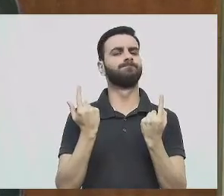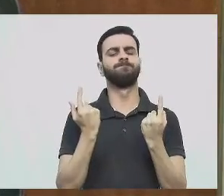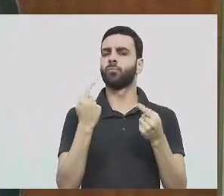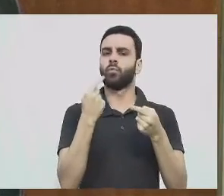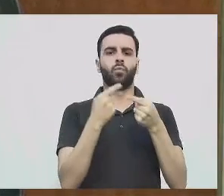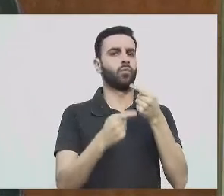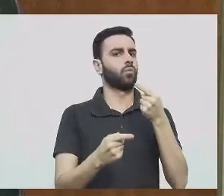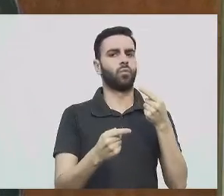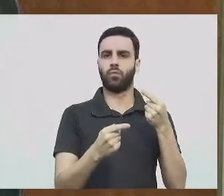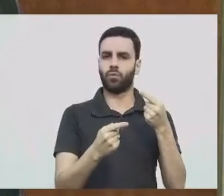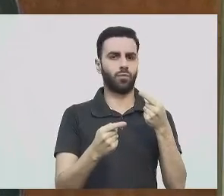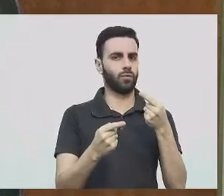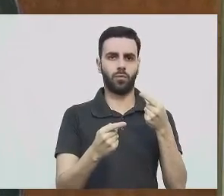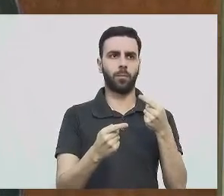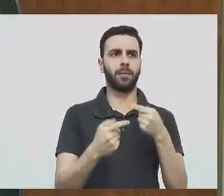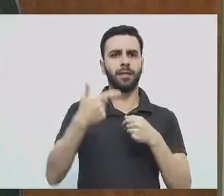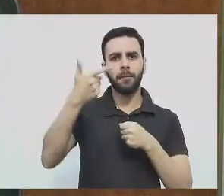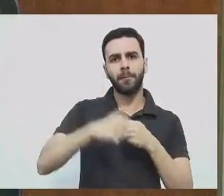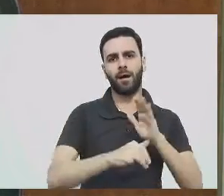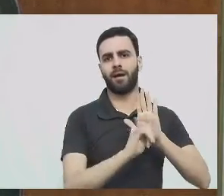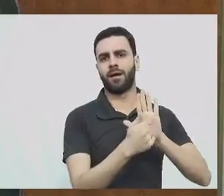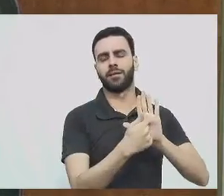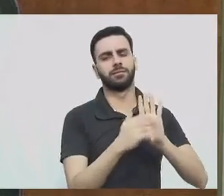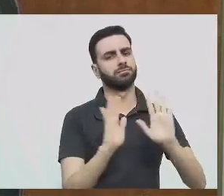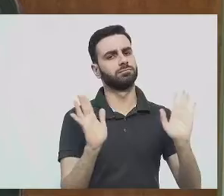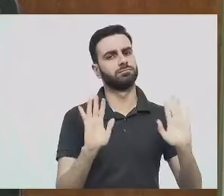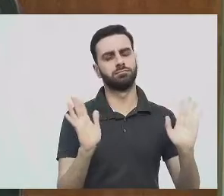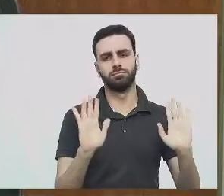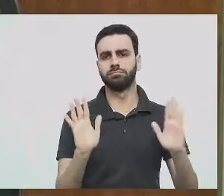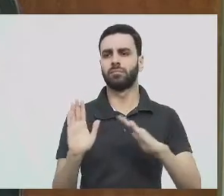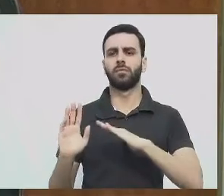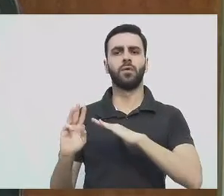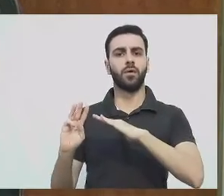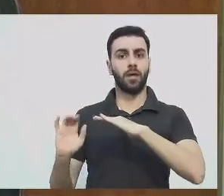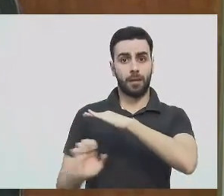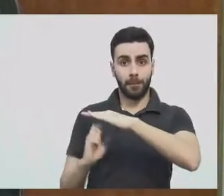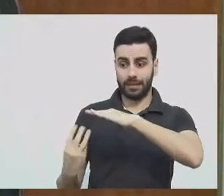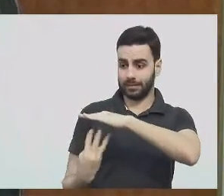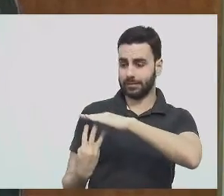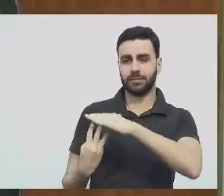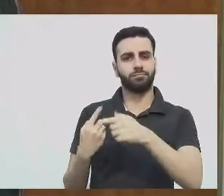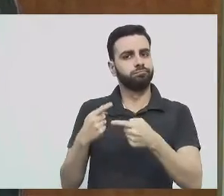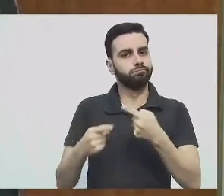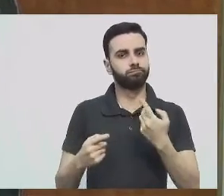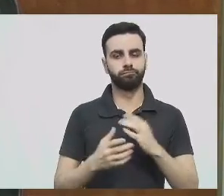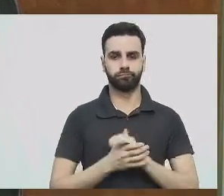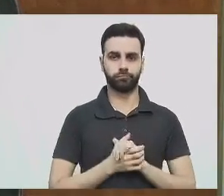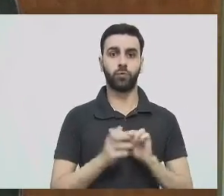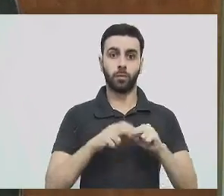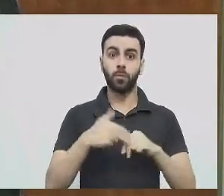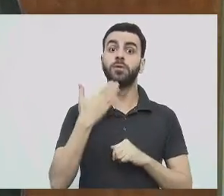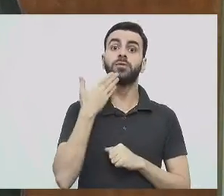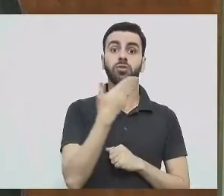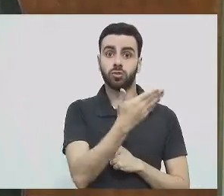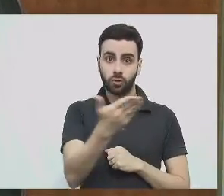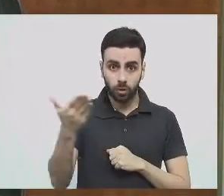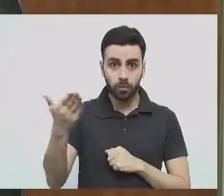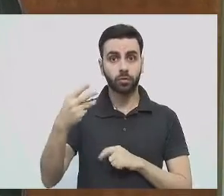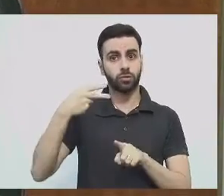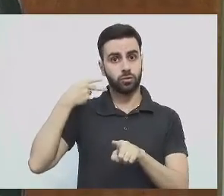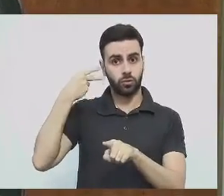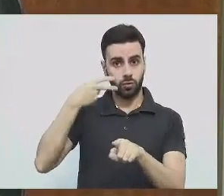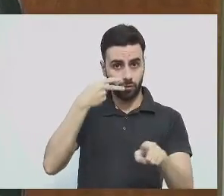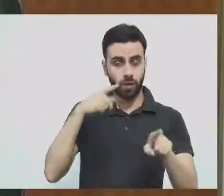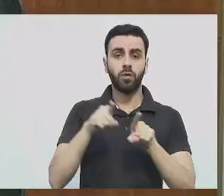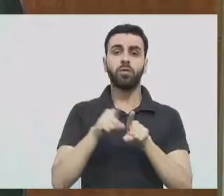justifica essa contratação dessa empresa terceirizada para leitura de hidrômetro. Então, eu gostaria aqui que os colegas